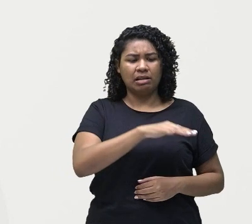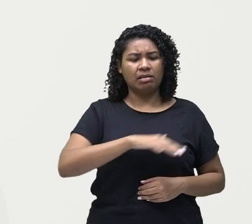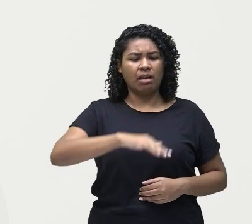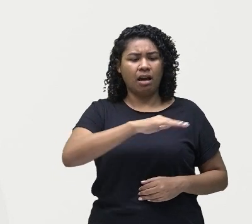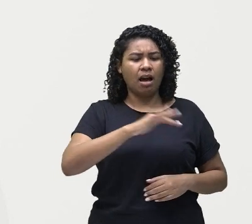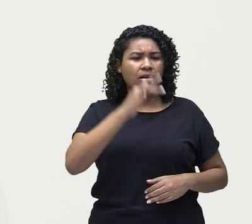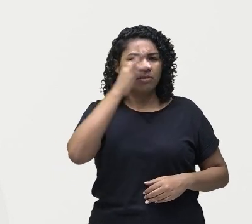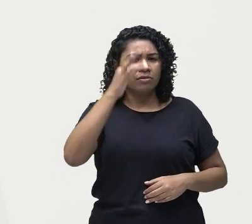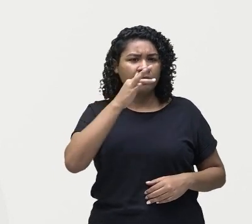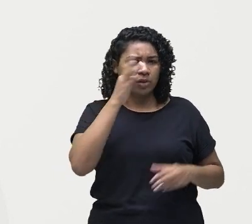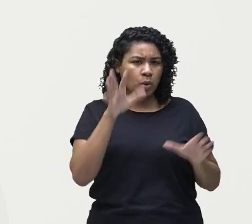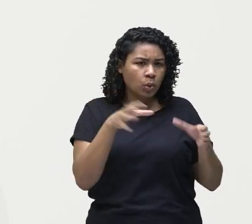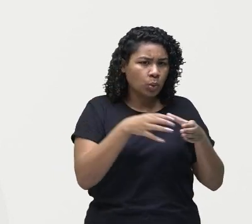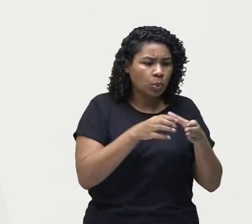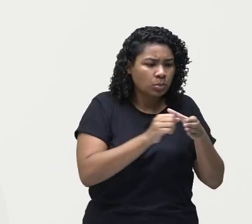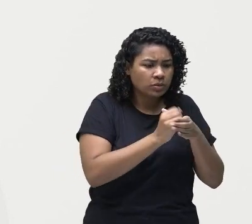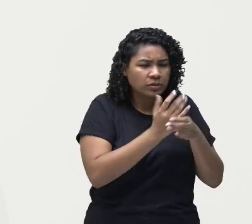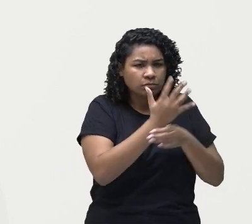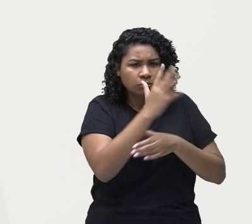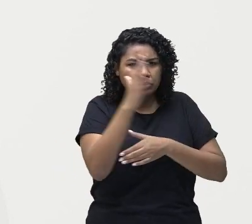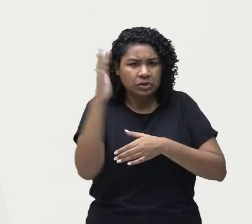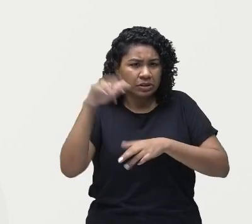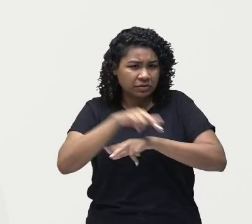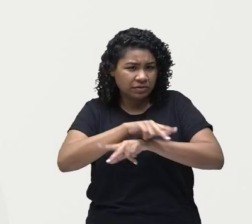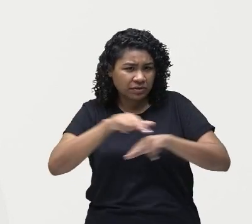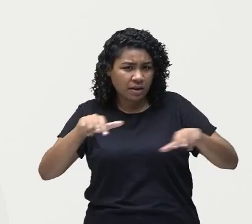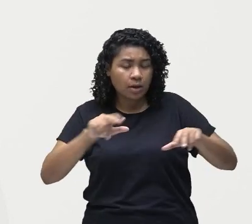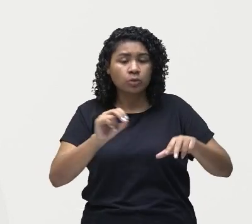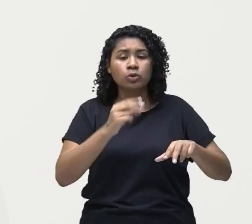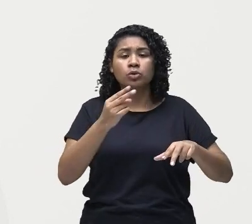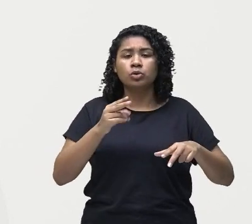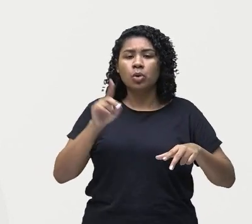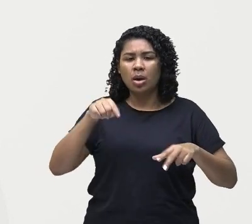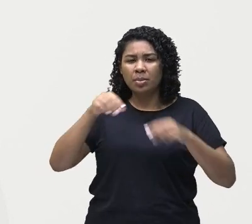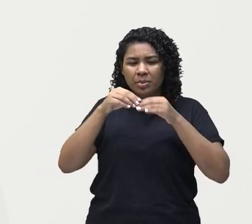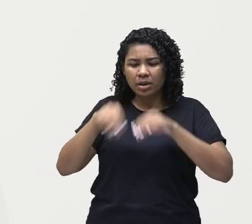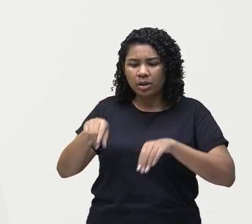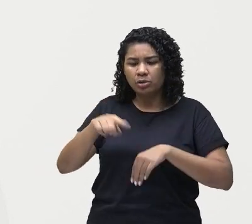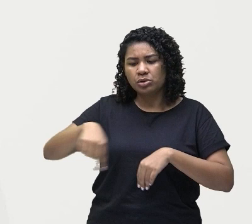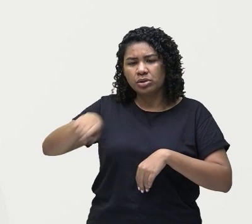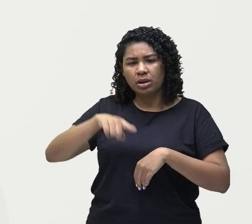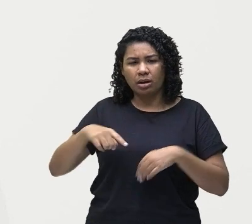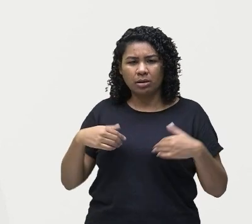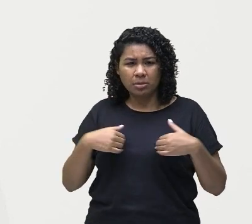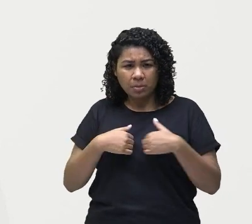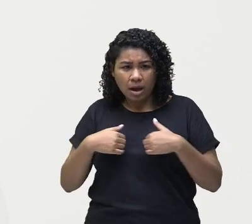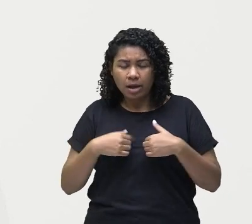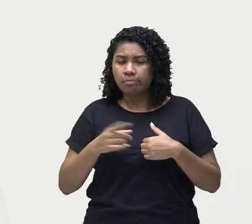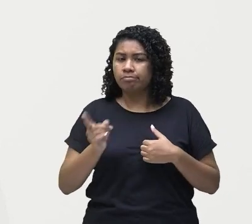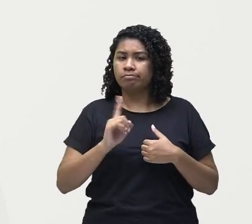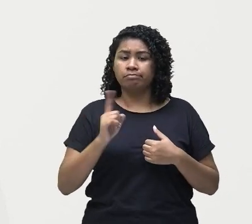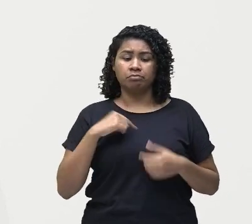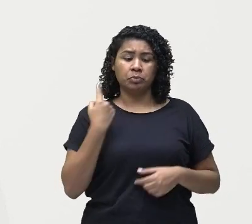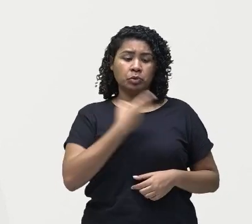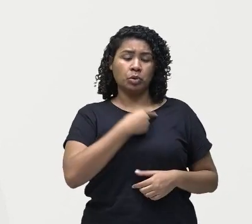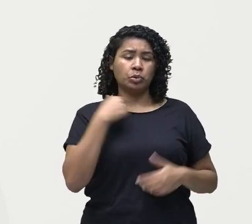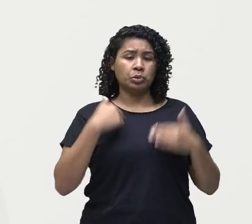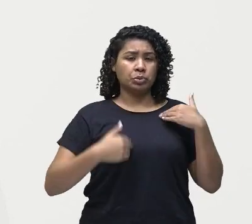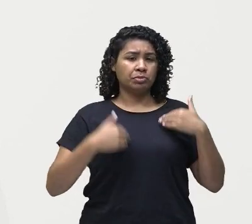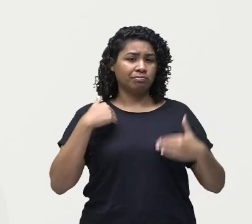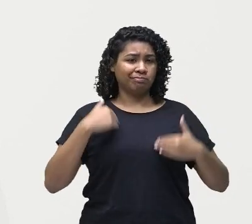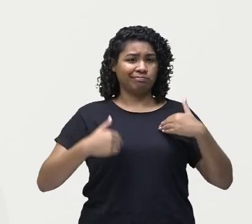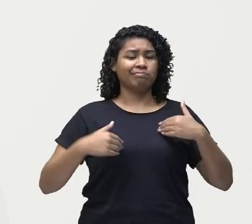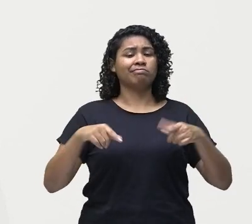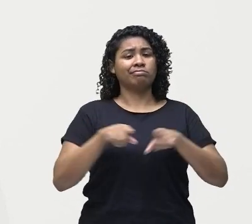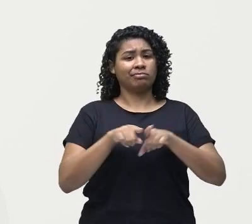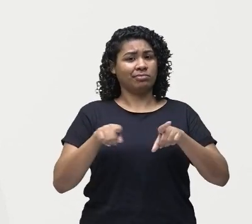vegetal ou somente nos animais, também impactos no nosso organismo e